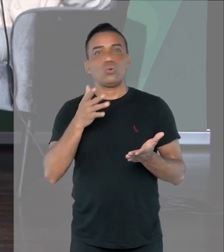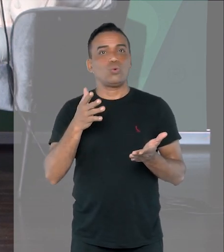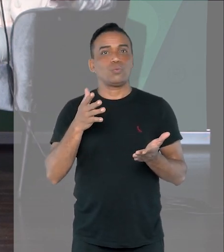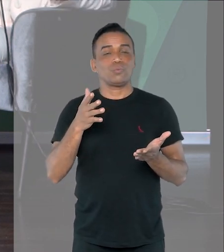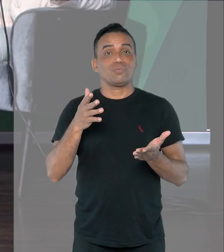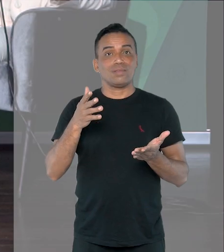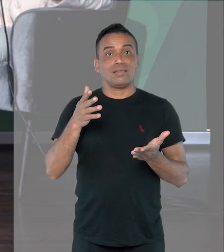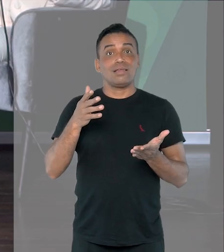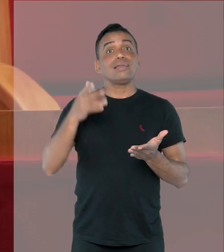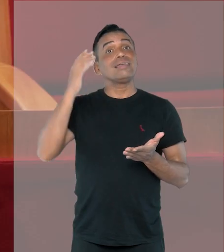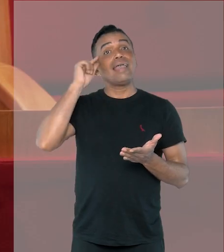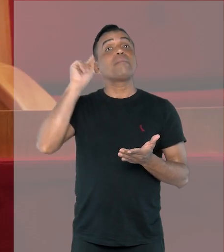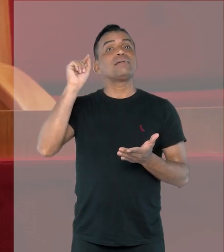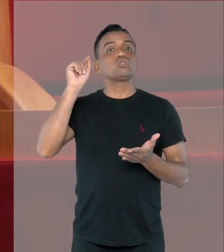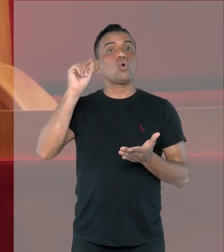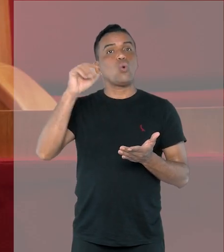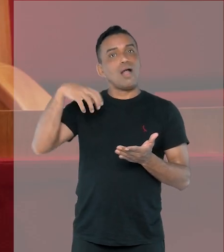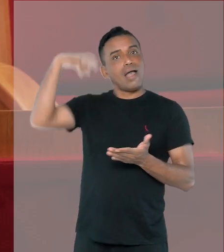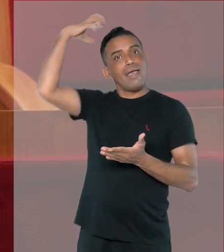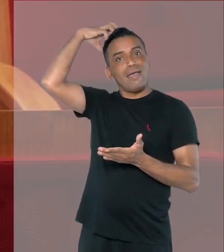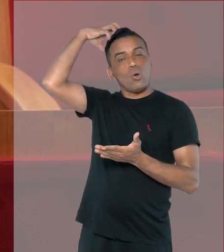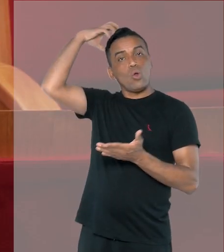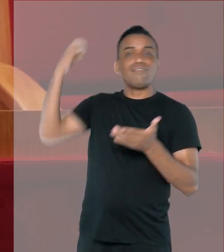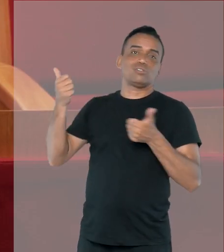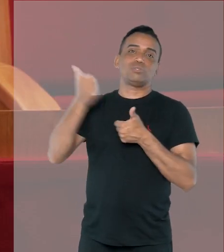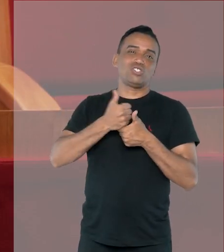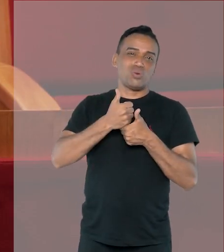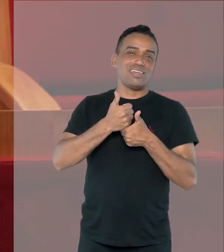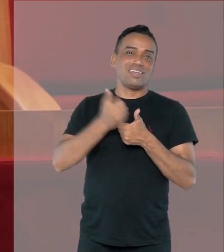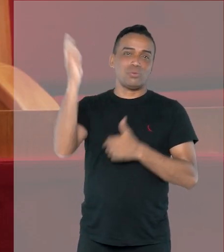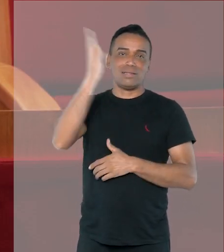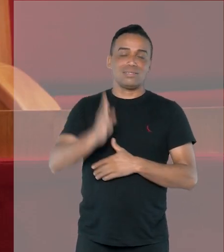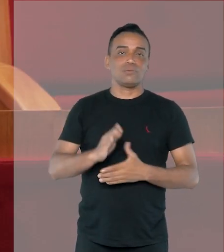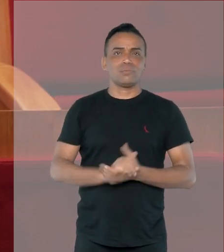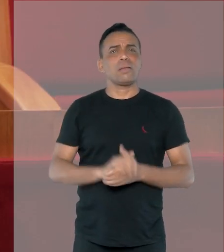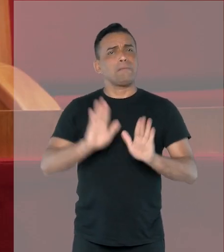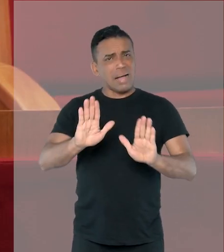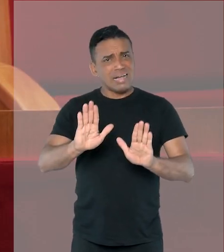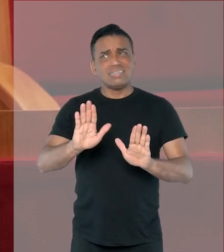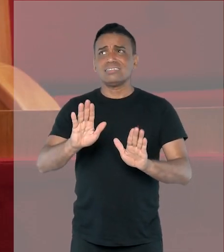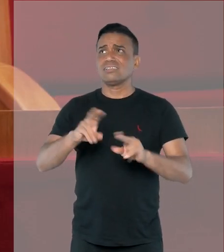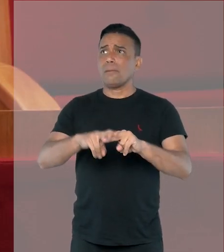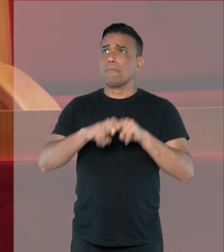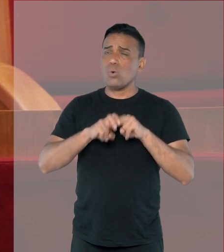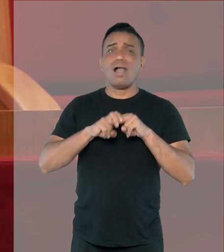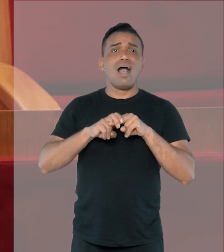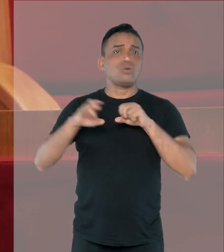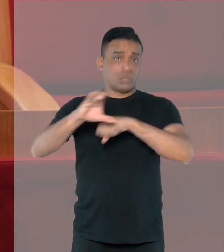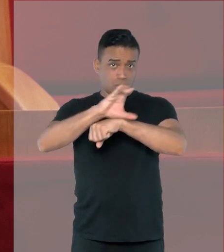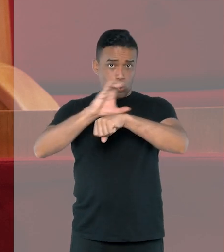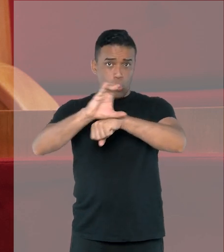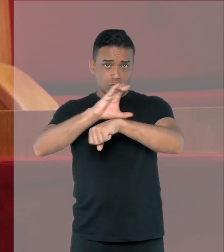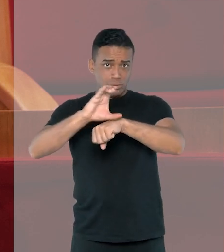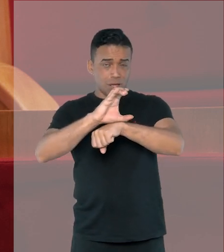brasileira. Eu termino perguntando: quem seria o herdeiro da coroa? Pois é, mas isso não foi por causa da Constituição, e também, na época, o Dom